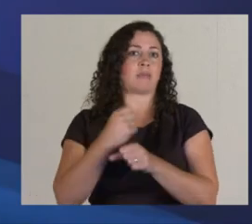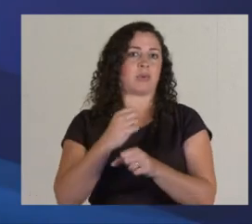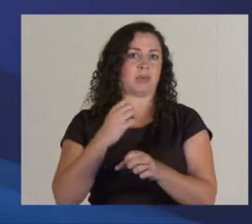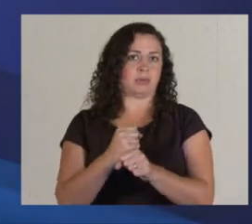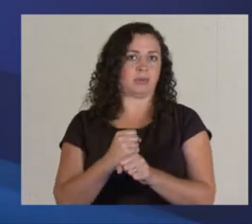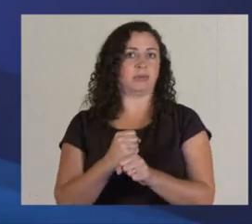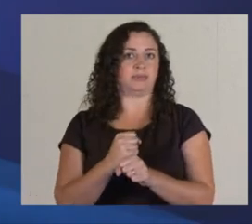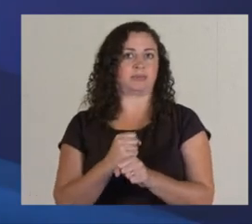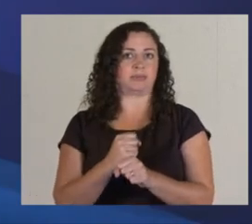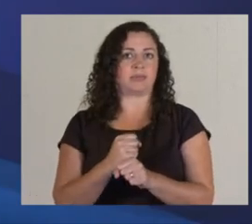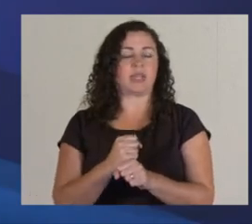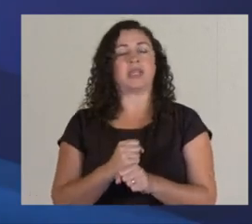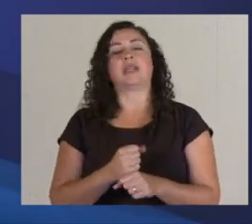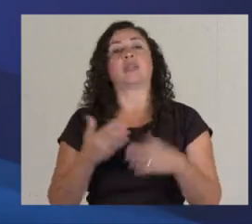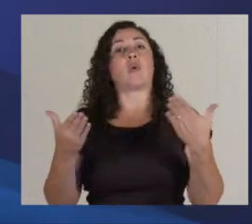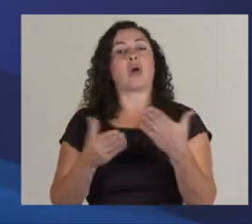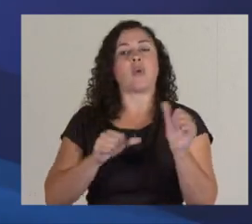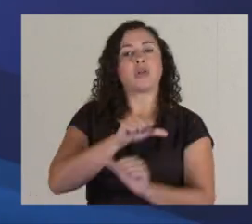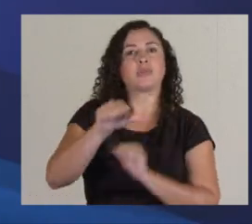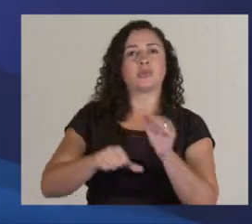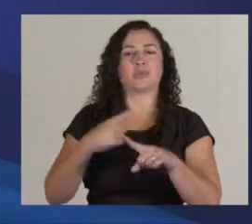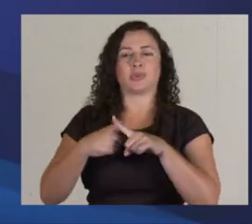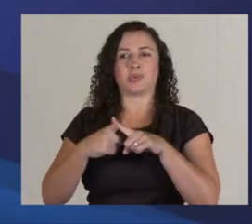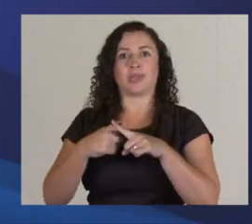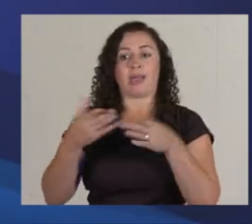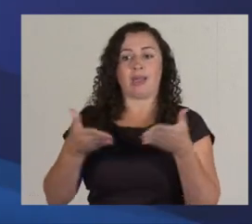90 pontos. No limite nós vamos passar para